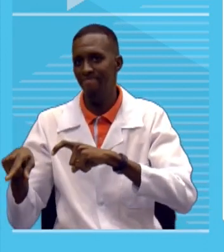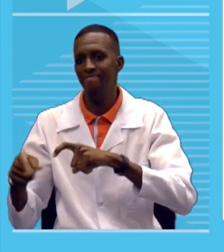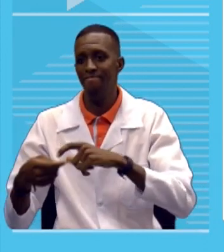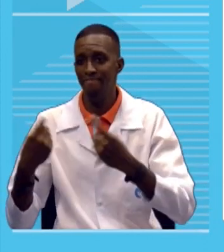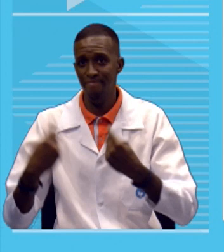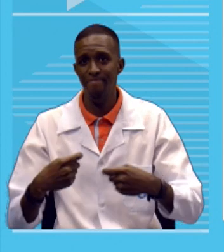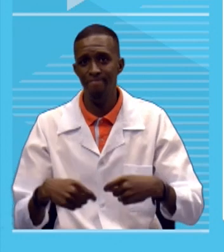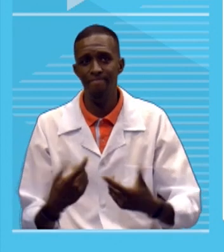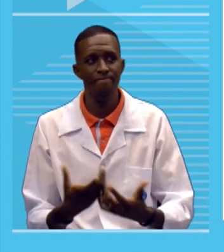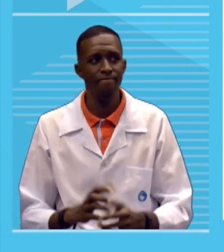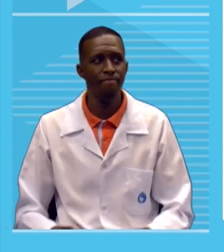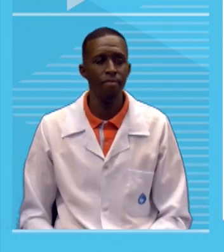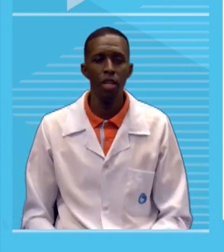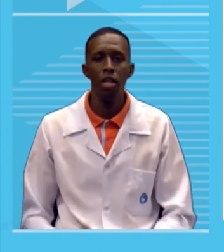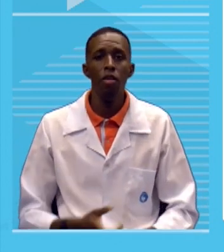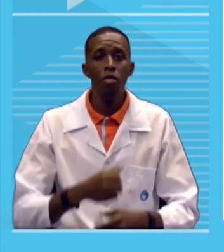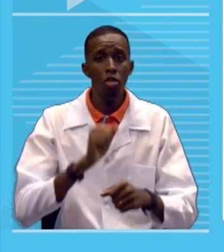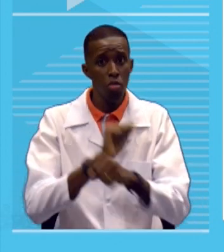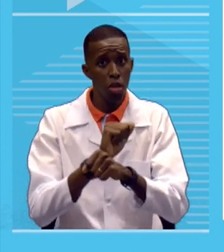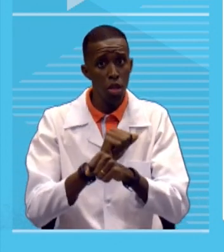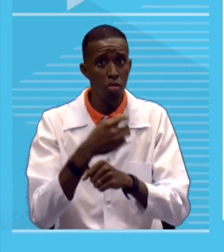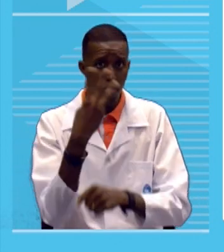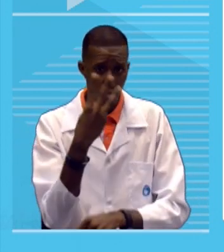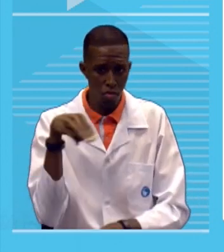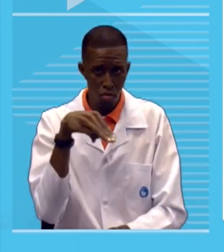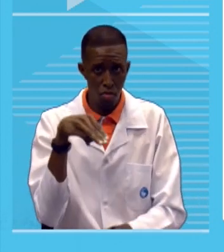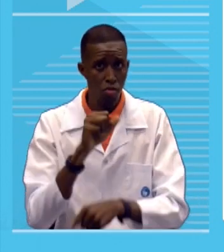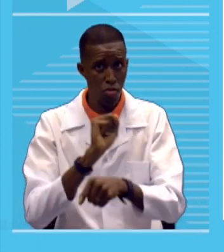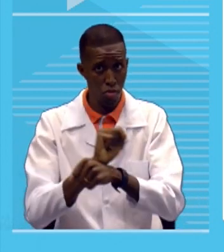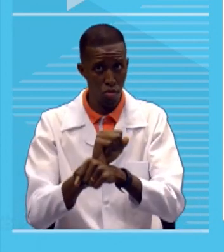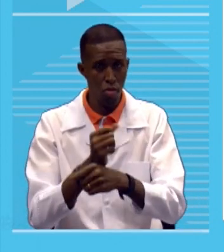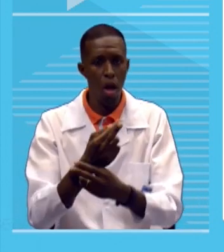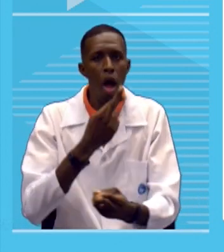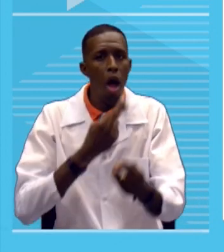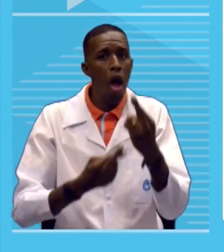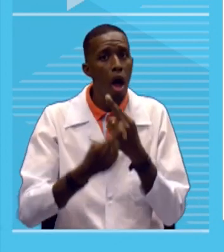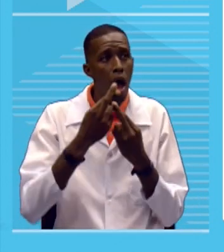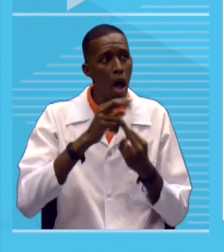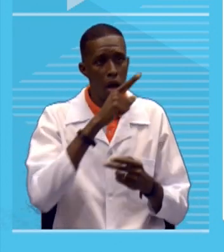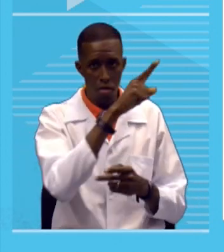com a resposta, tá certo? Então, Thiago, 3 minutos, por favor.